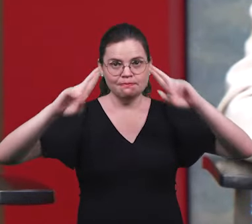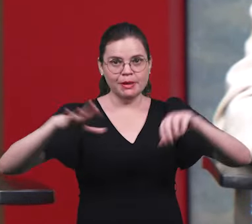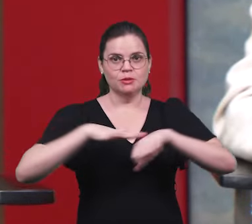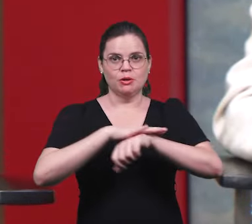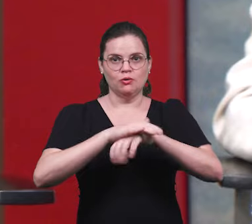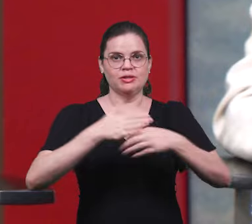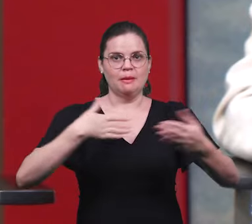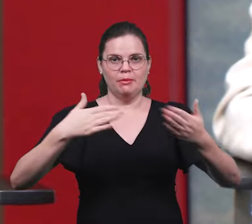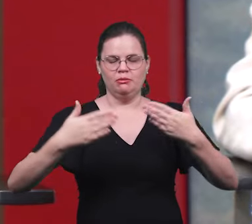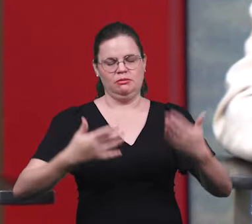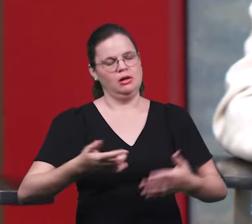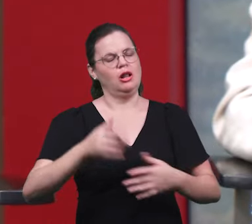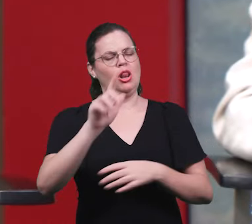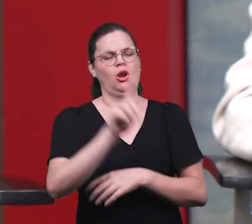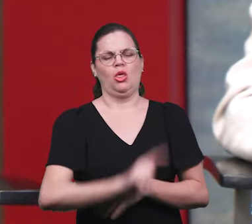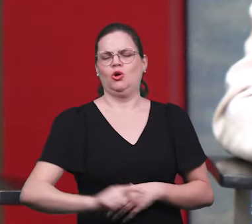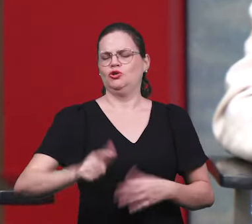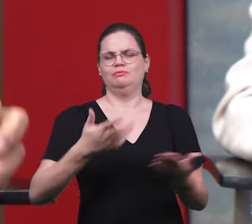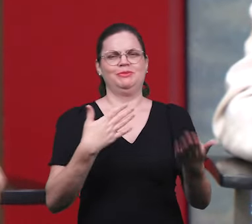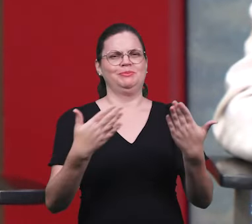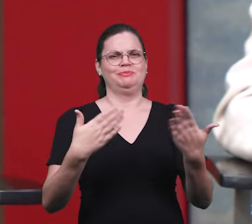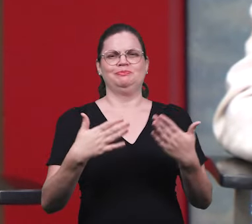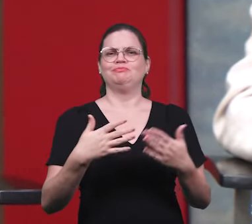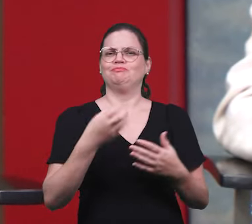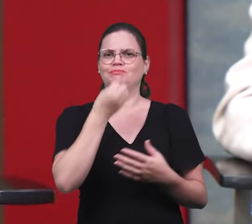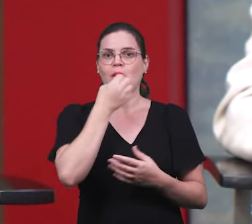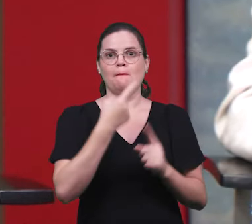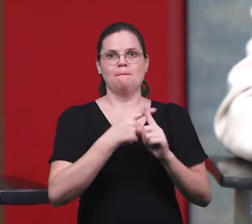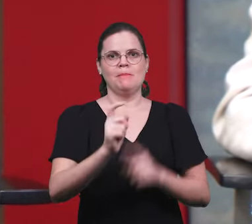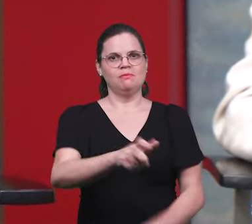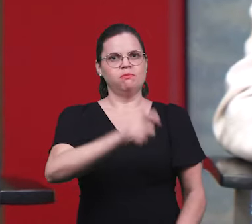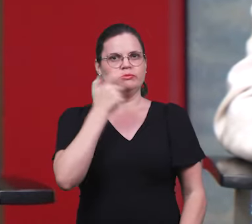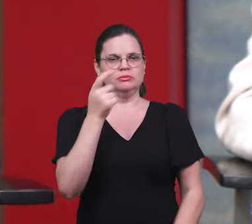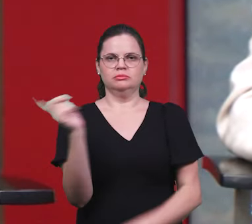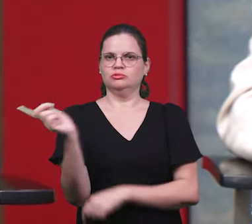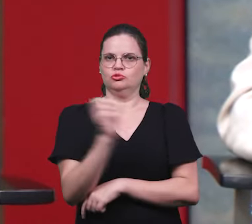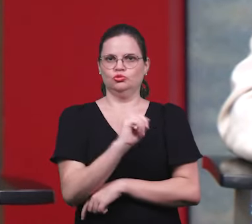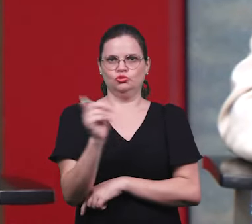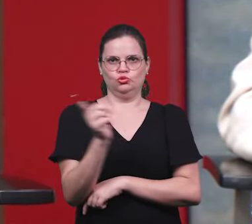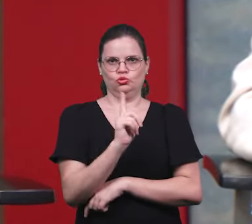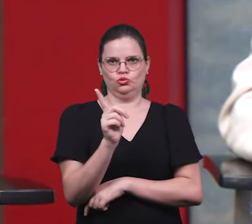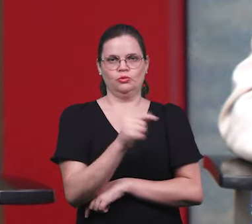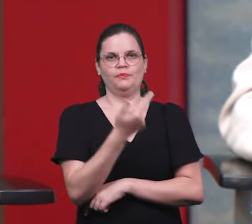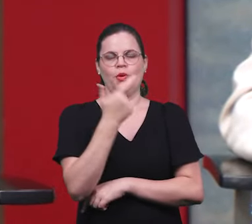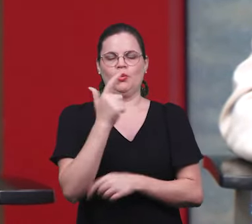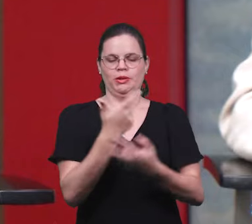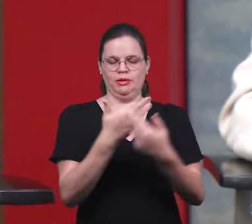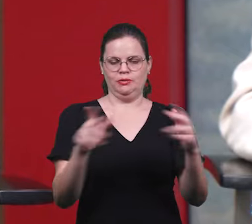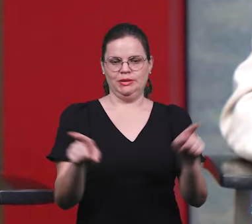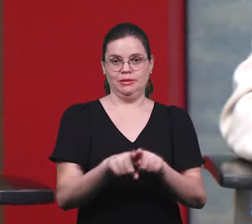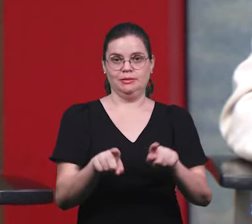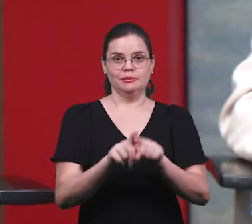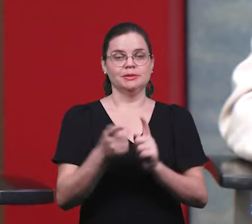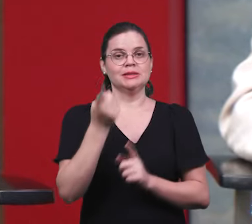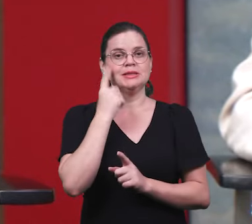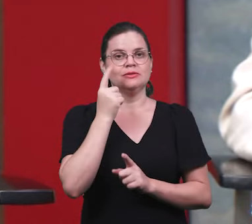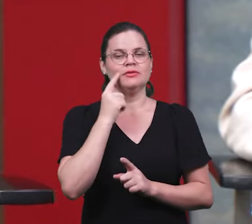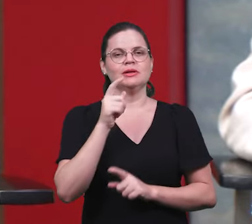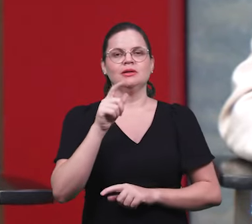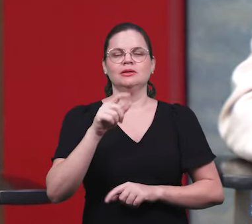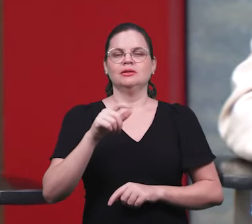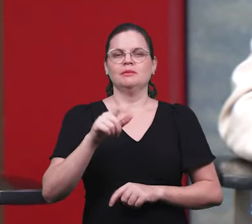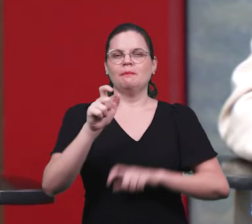eu vou ouvir. Agora, agressão não. E aí vem um outro detalhe. Hoje você encontra muita gente nas